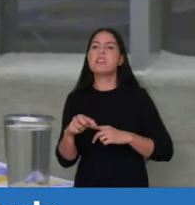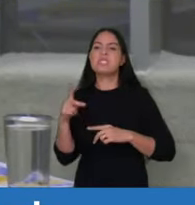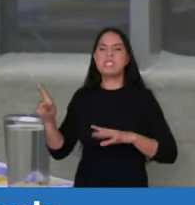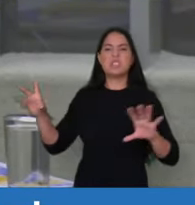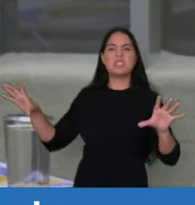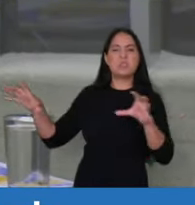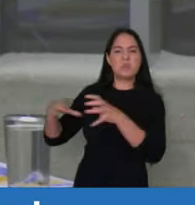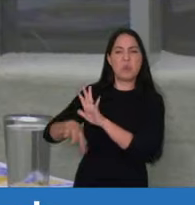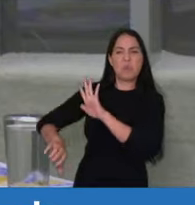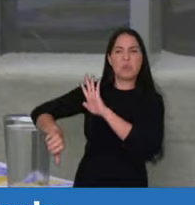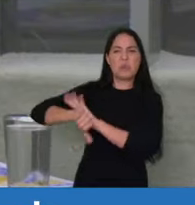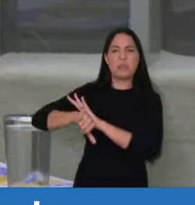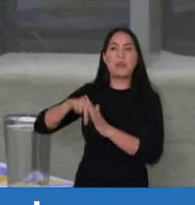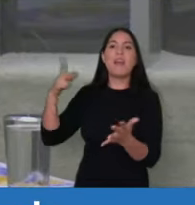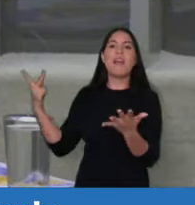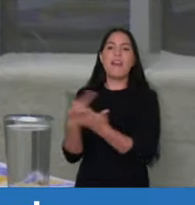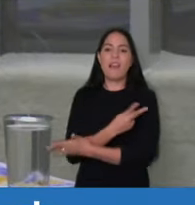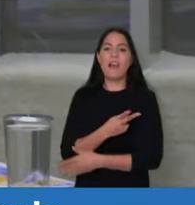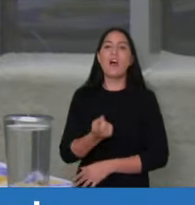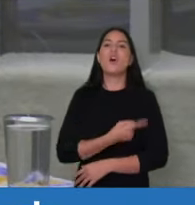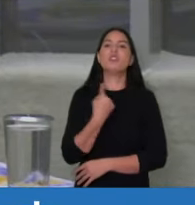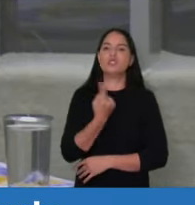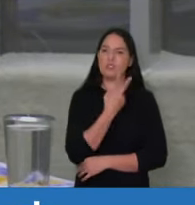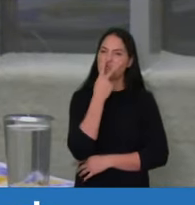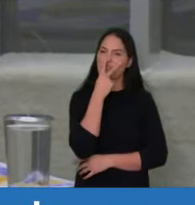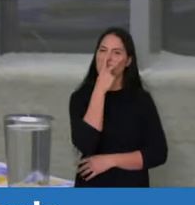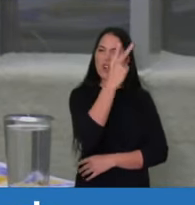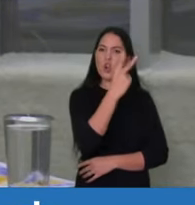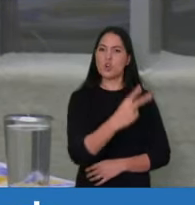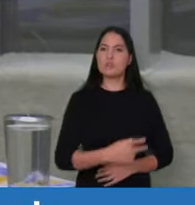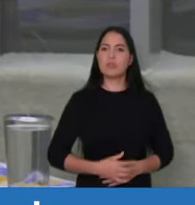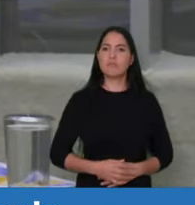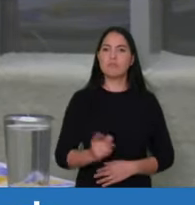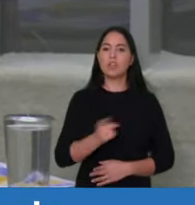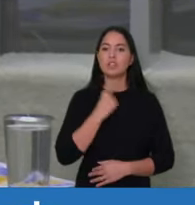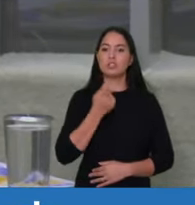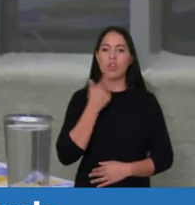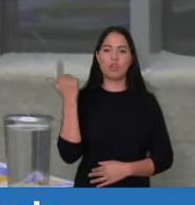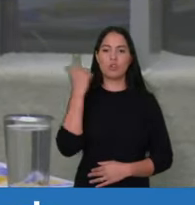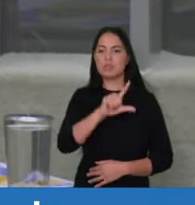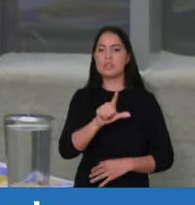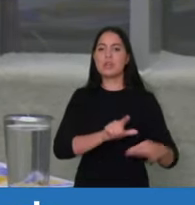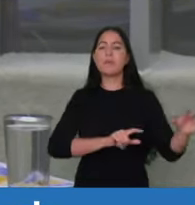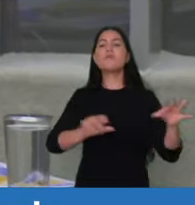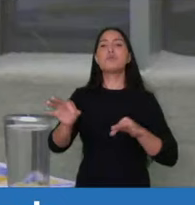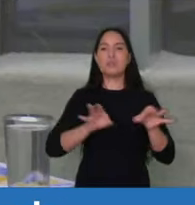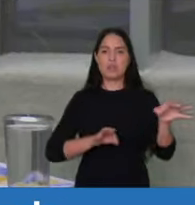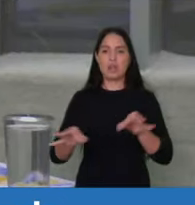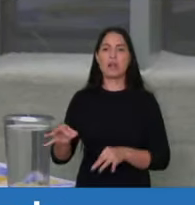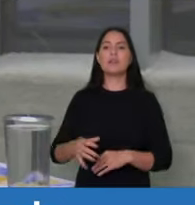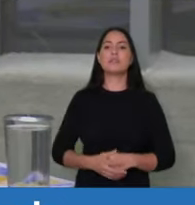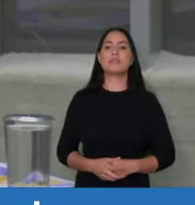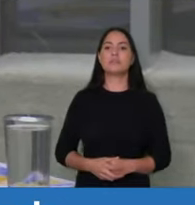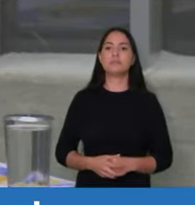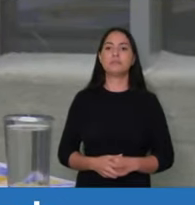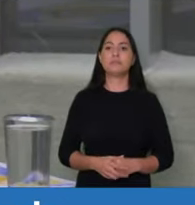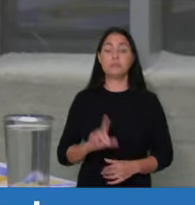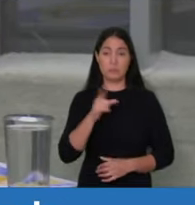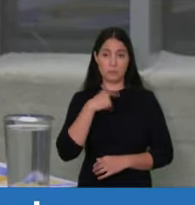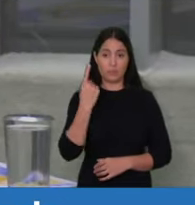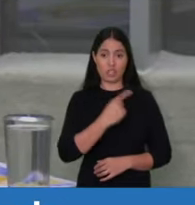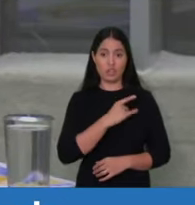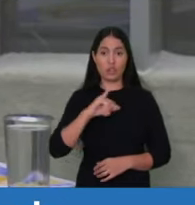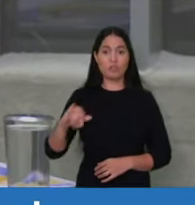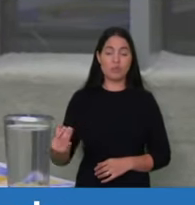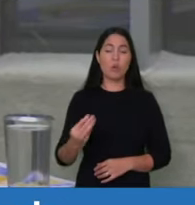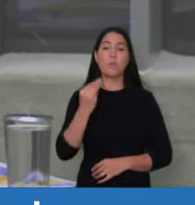Eles subestimaram a nossa força e a nossa capacidade de organização. Olha o que eles fizeram. Eles nos deram a oportunidade